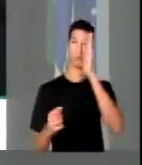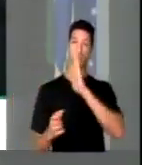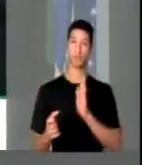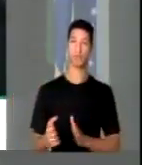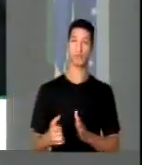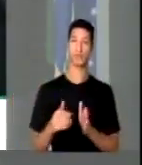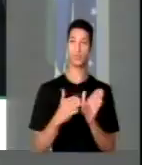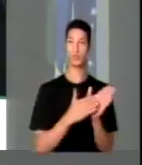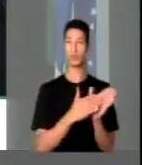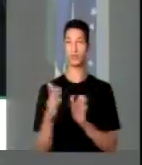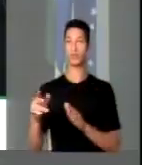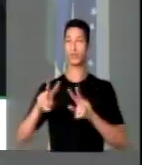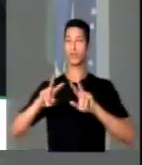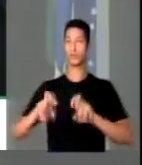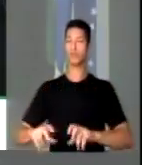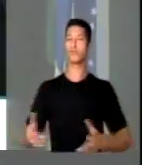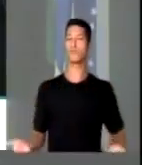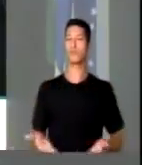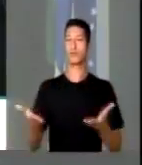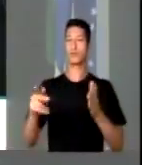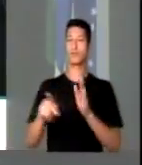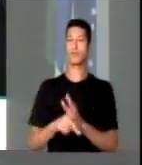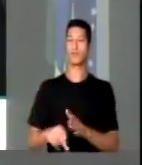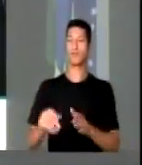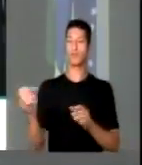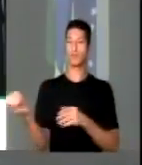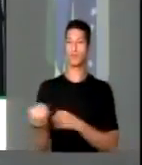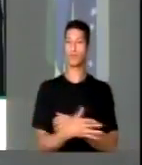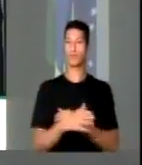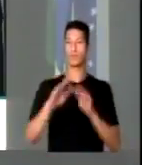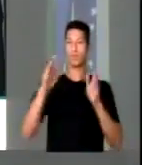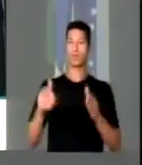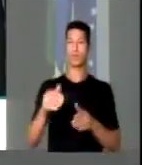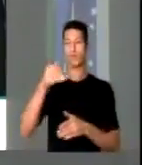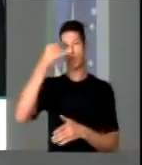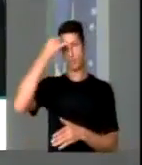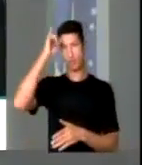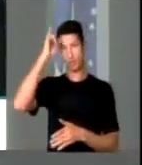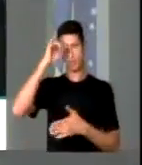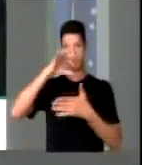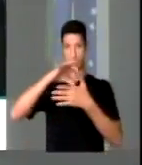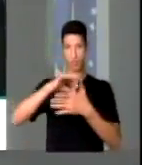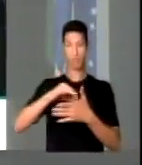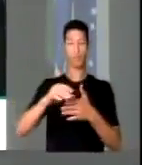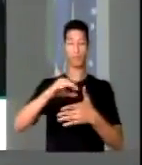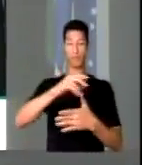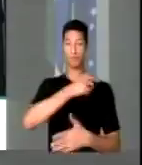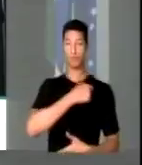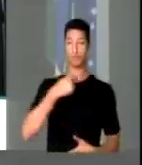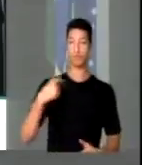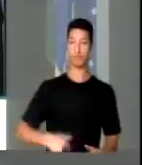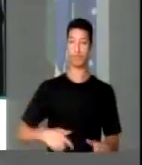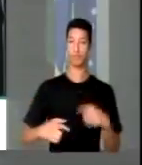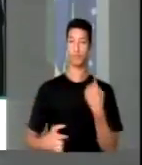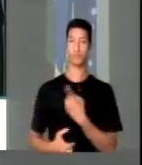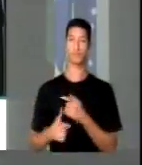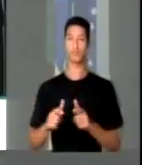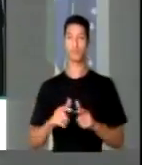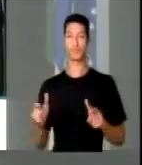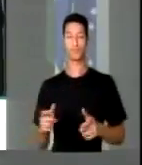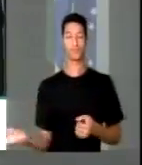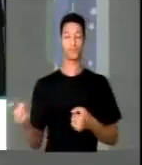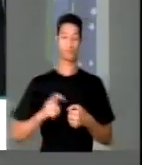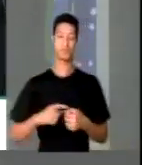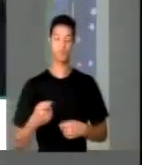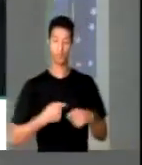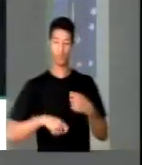brasileiras passaram a investir pesado na modernização dos frigoríficos. A China é o nosso maior